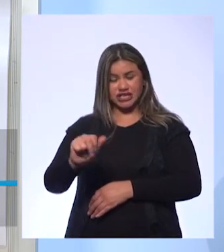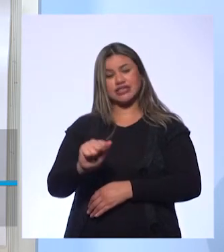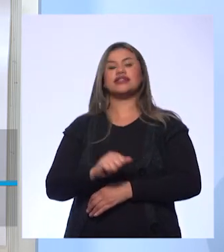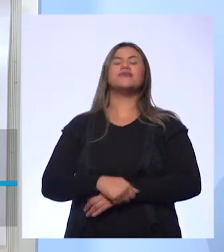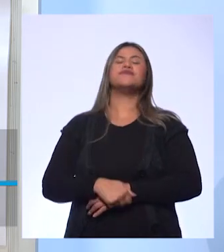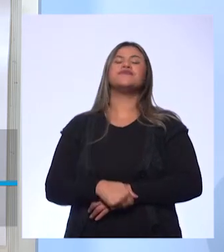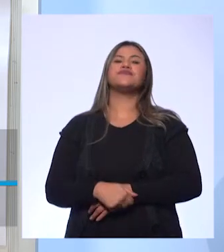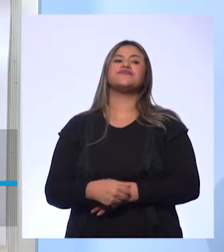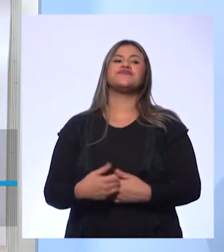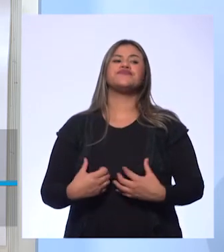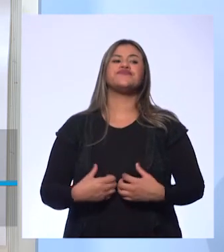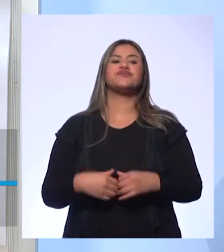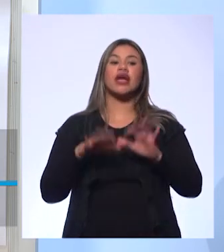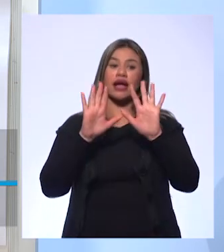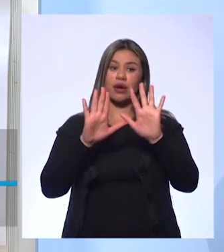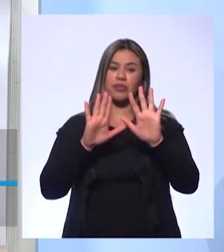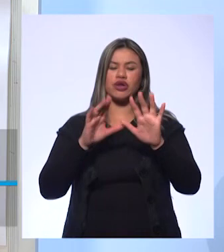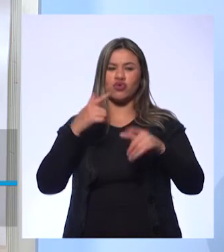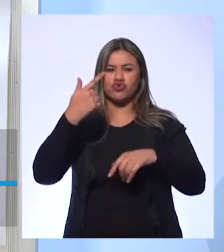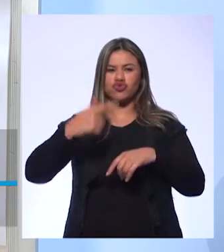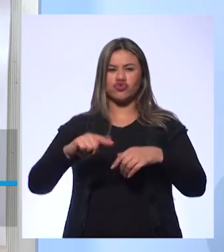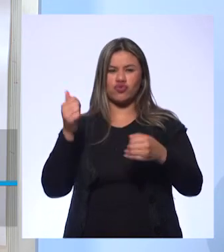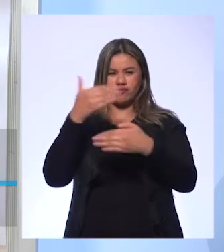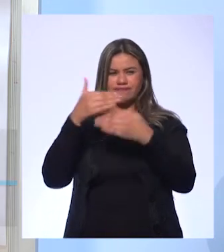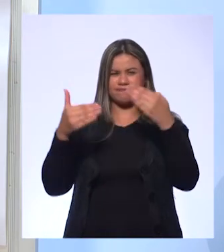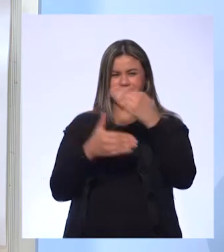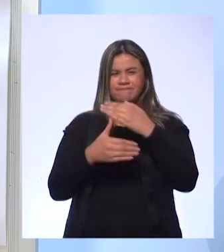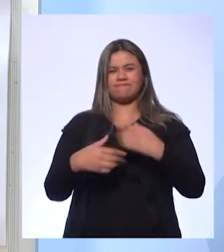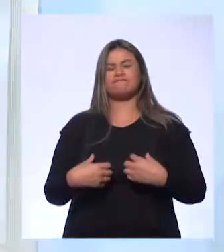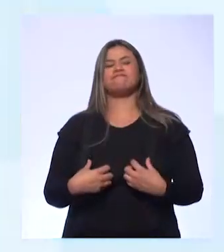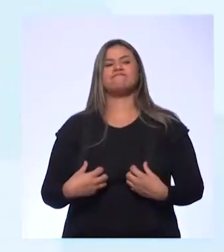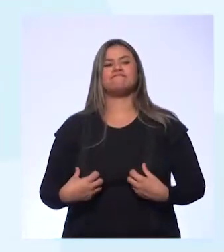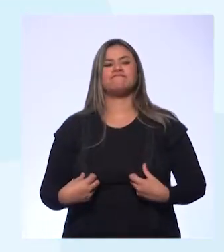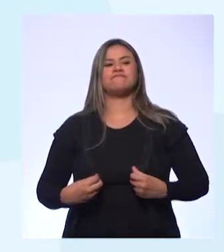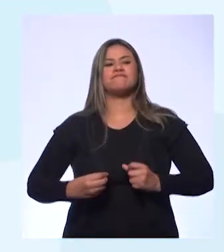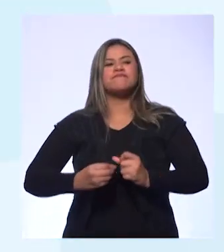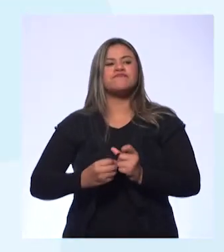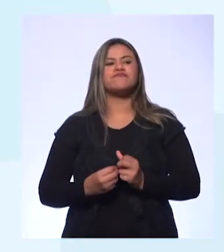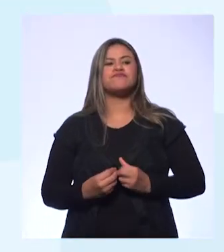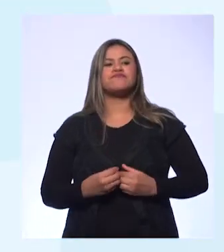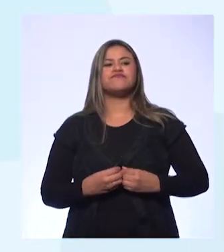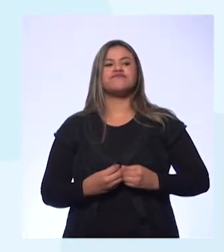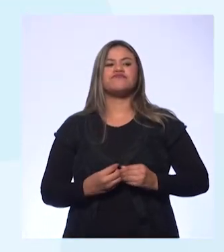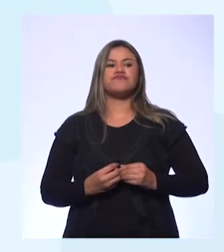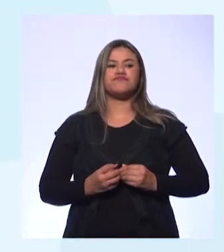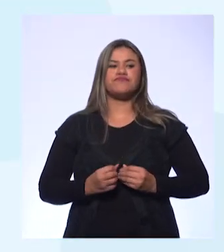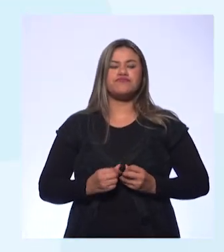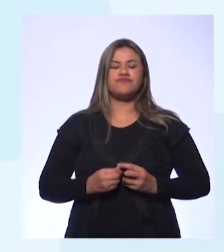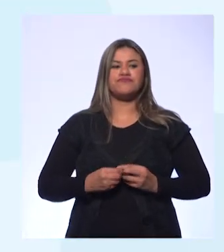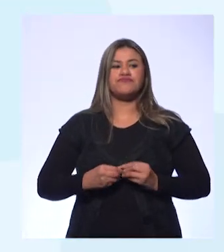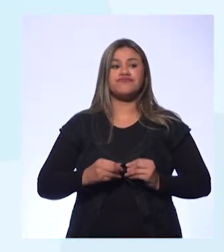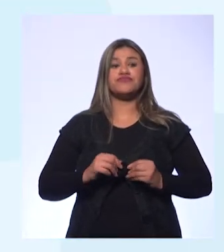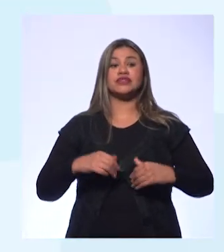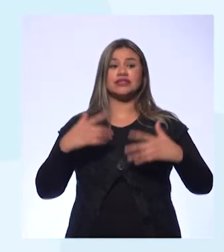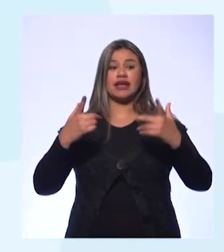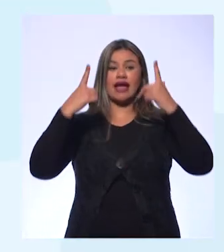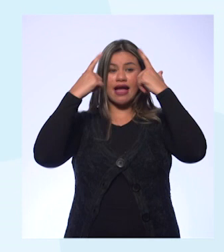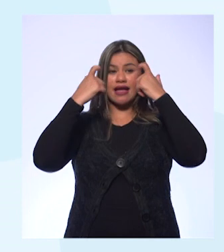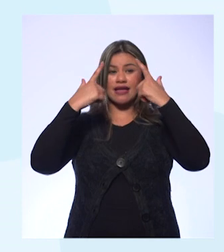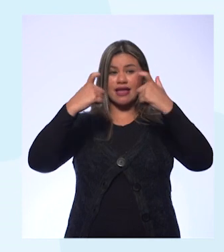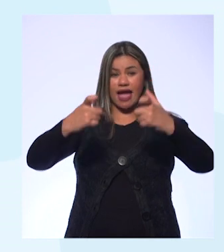mas antes disso eu vou colocar mais uma informação aqui na tela para vocês bom então a guerra do Paraguai ela